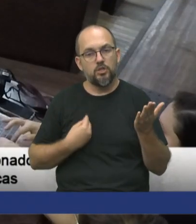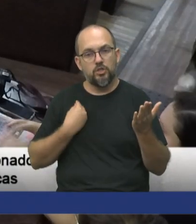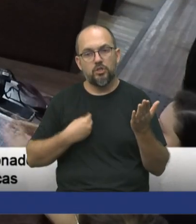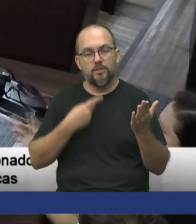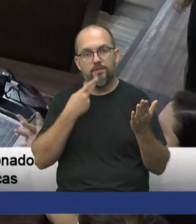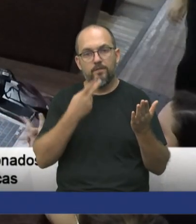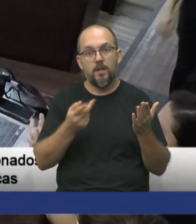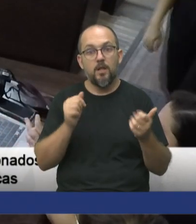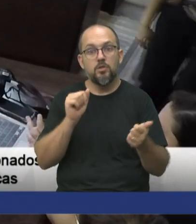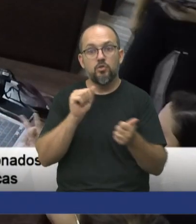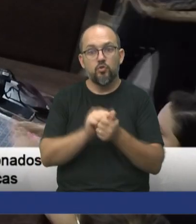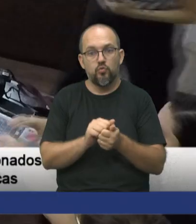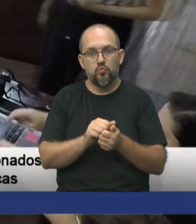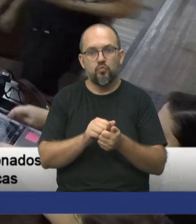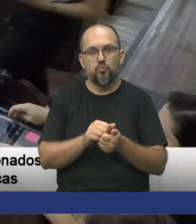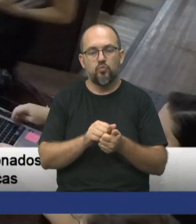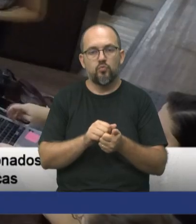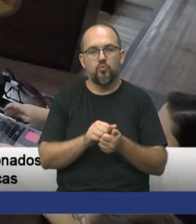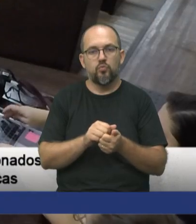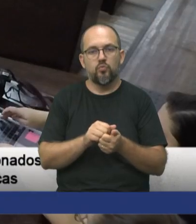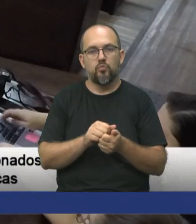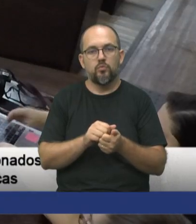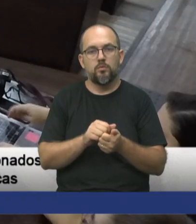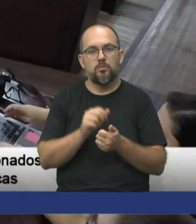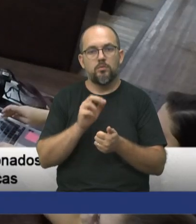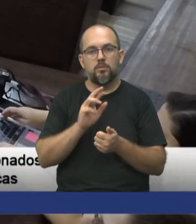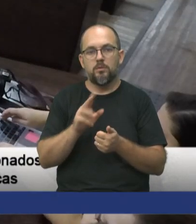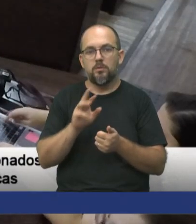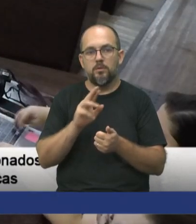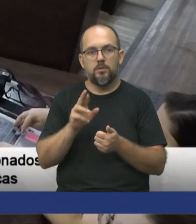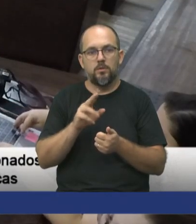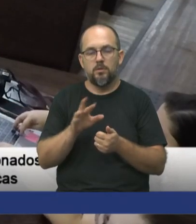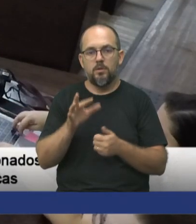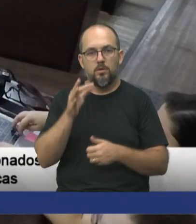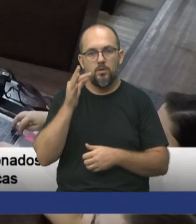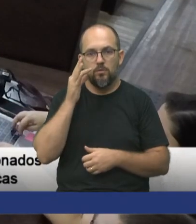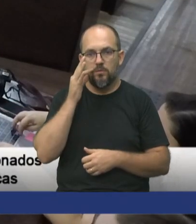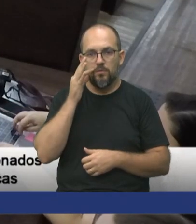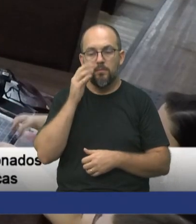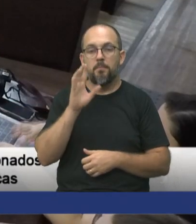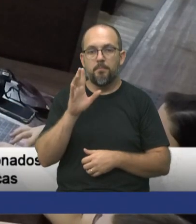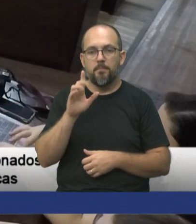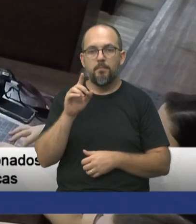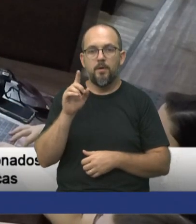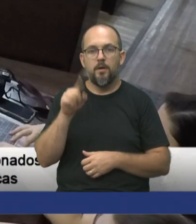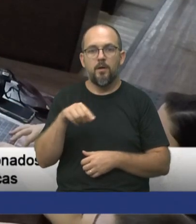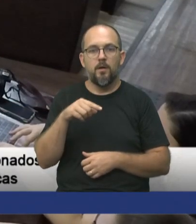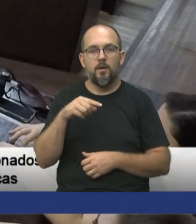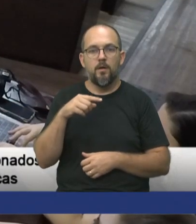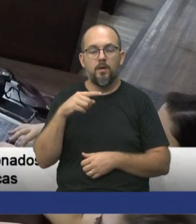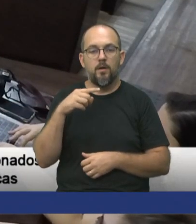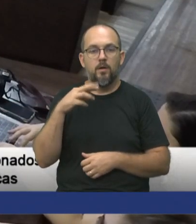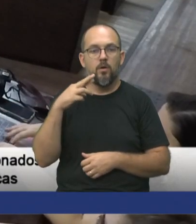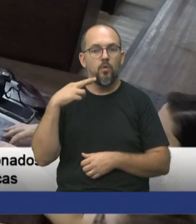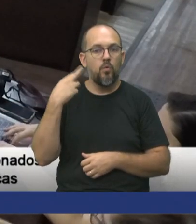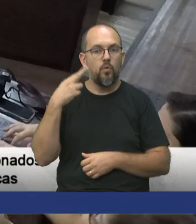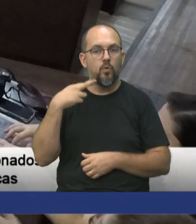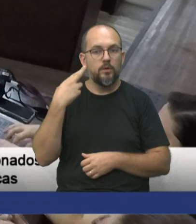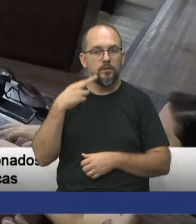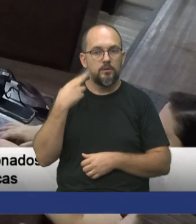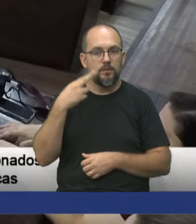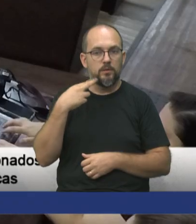está conosco, embora não na presença, o vereador Rodrigo Campanhã Ávila Franco, que